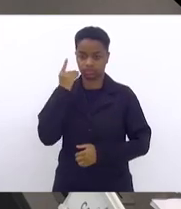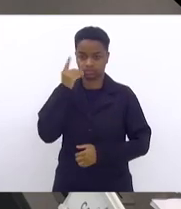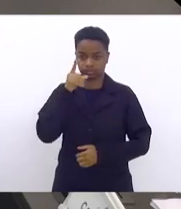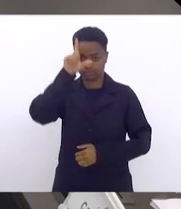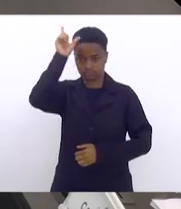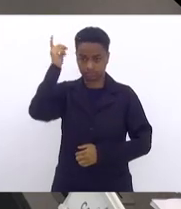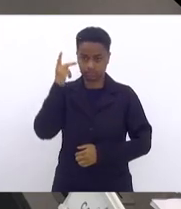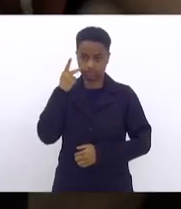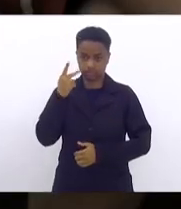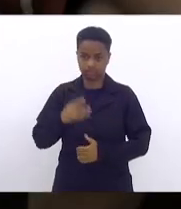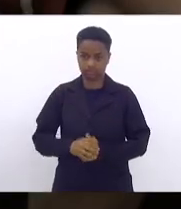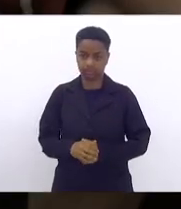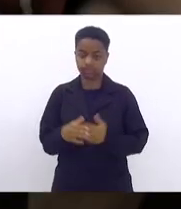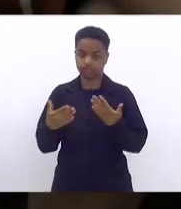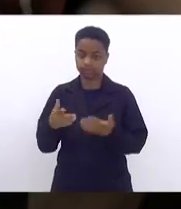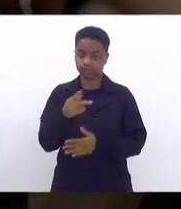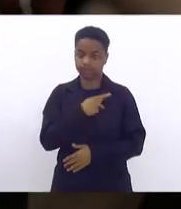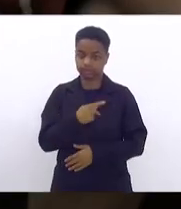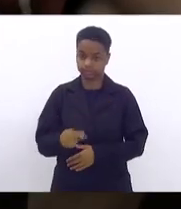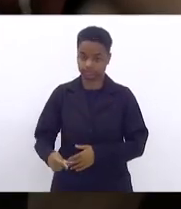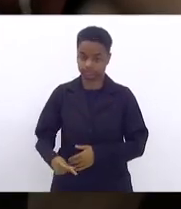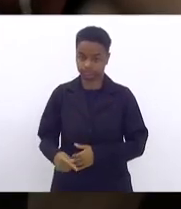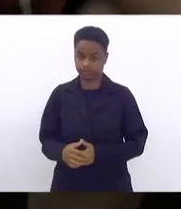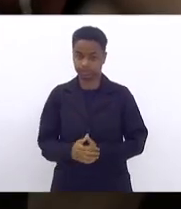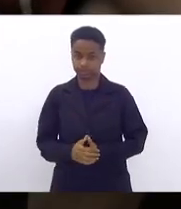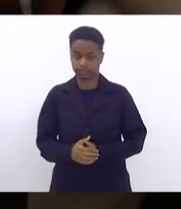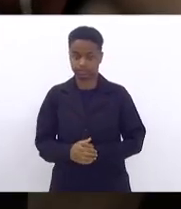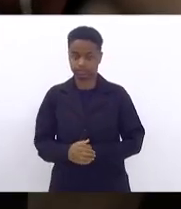Paulo. Senhor presidente,